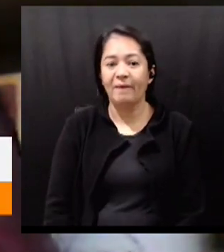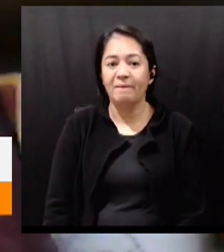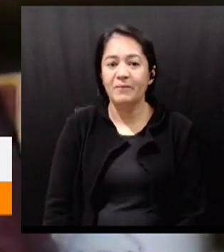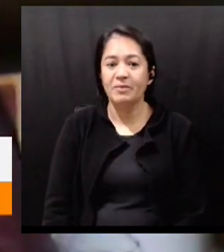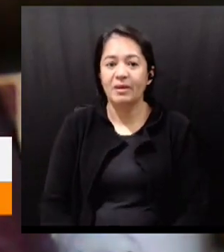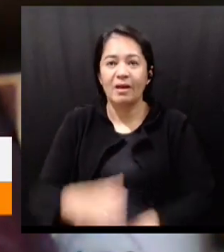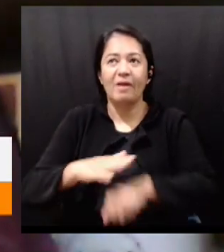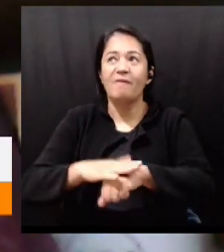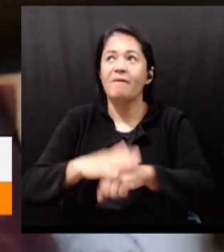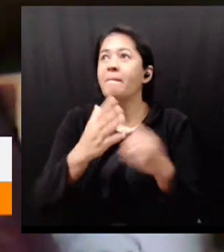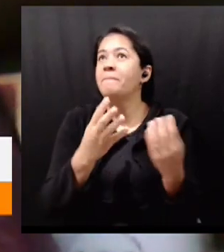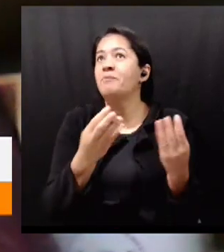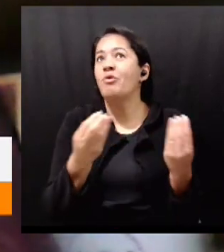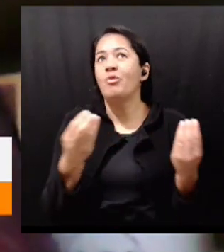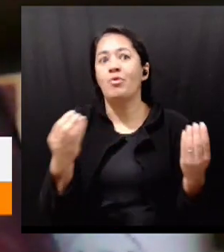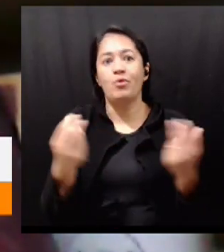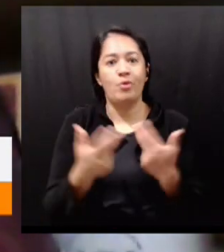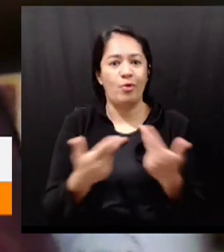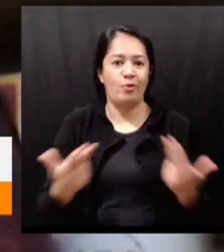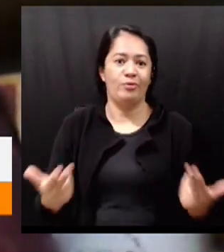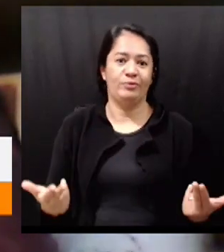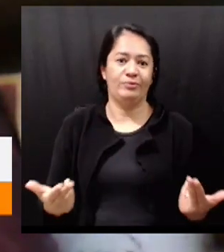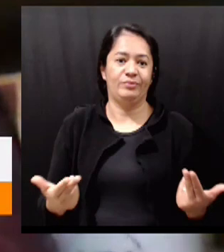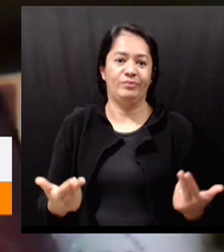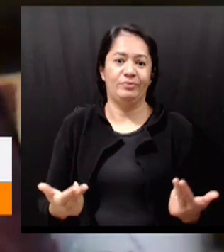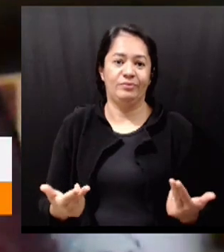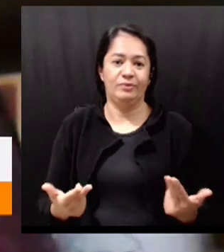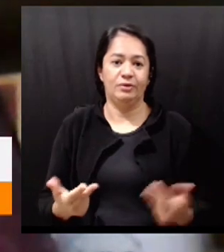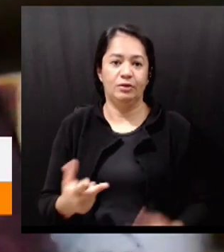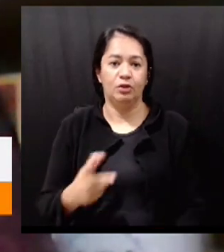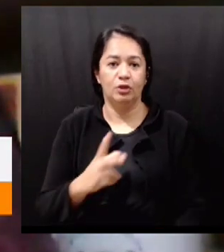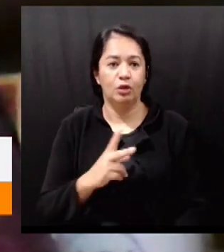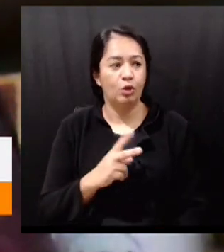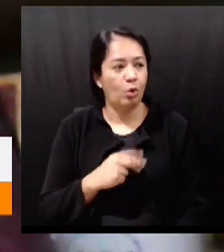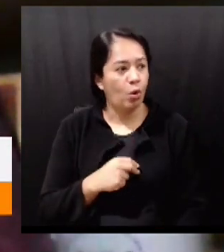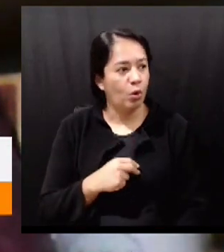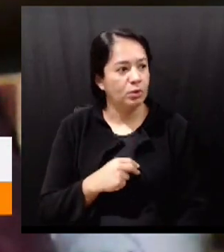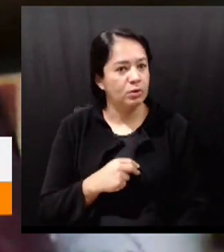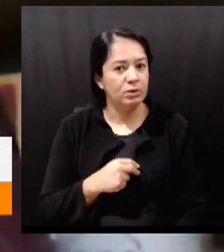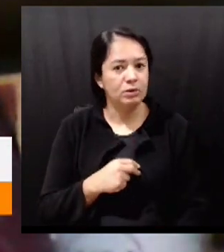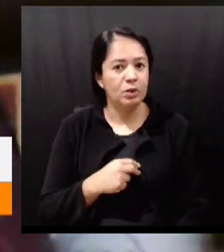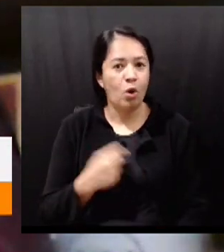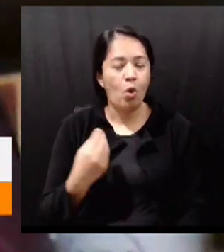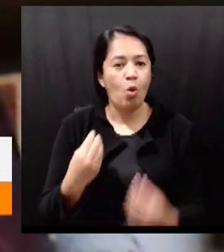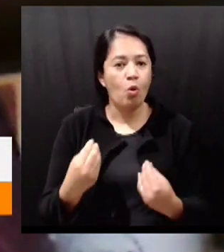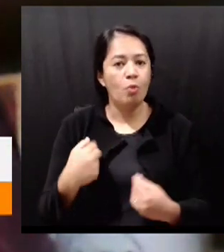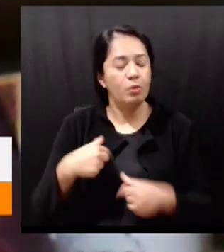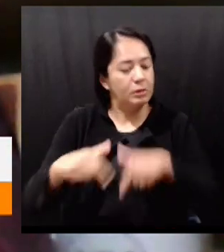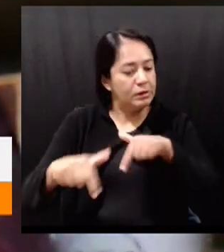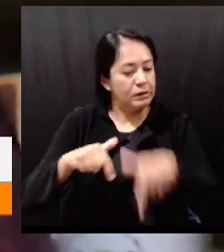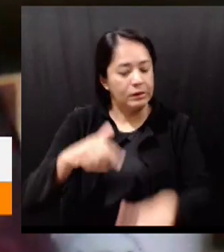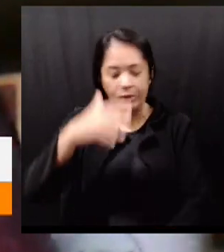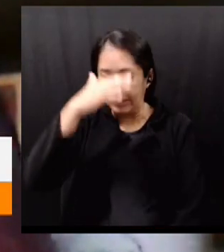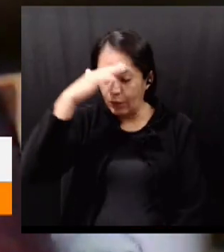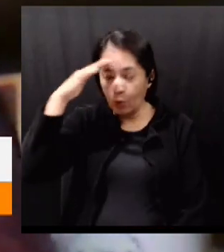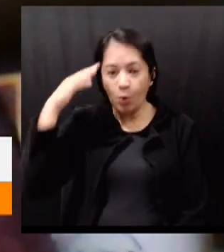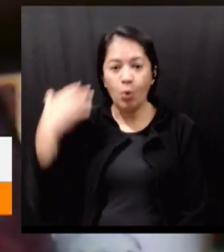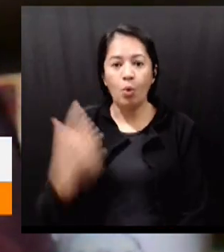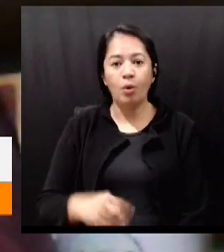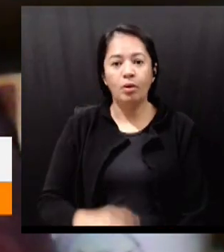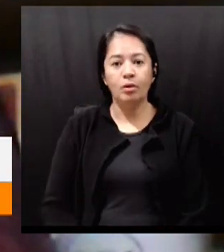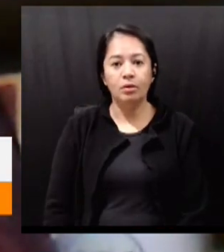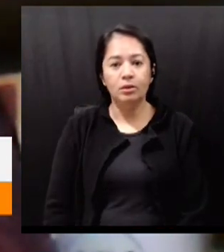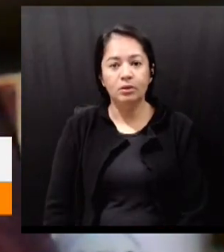coisa, ela fala assim: meu Deus, como eu trabalhei, como eu trabalho. Então